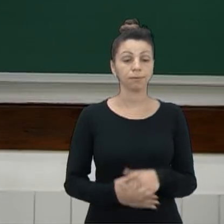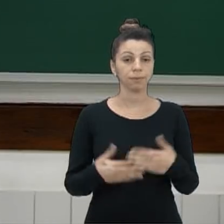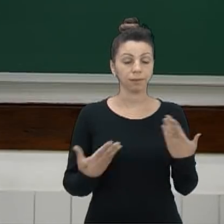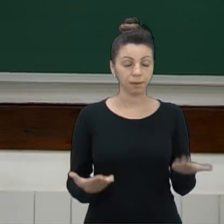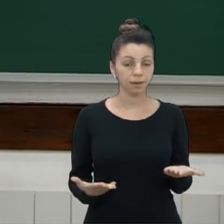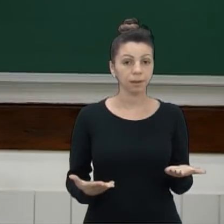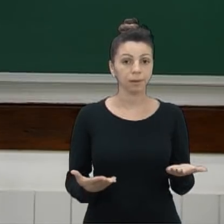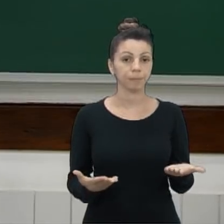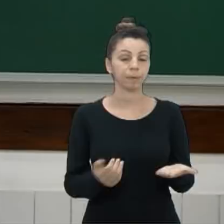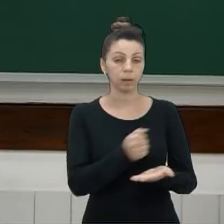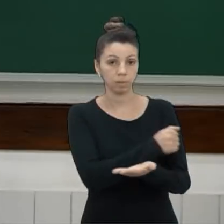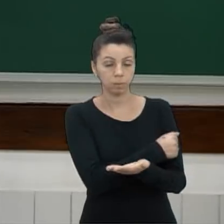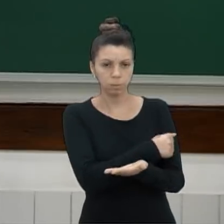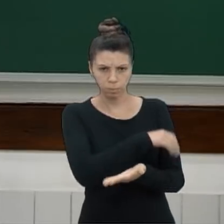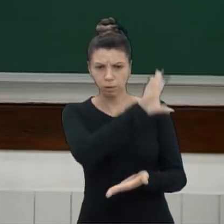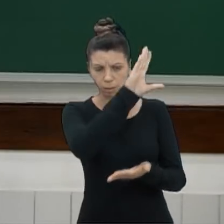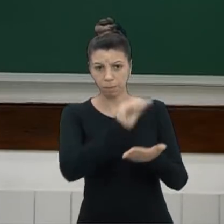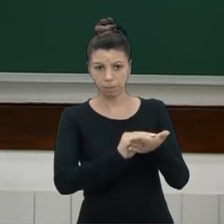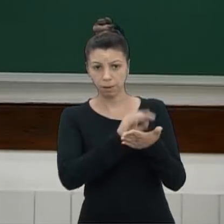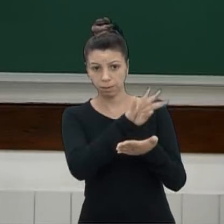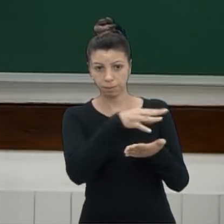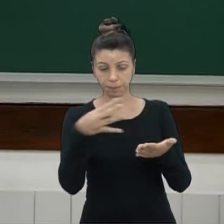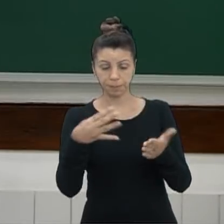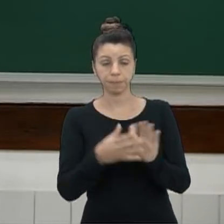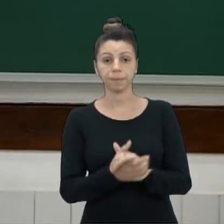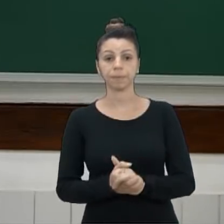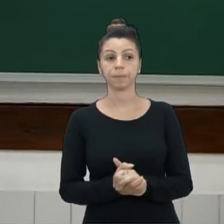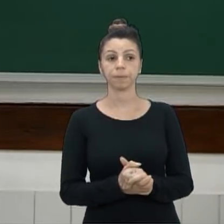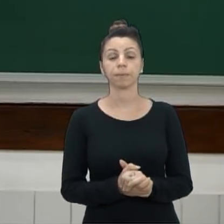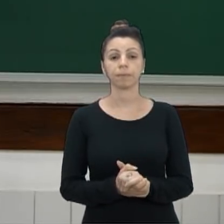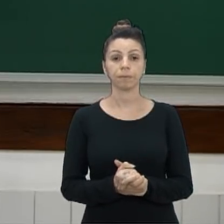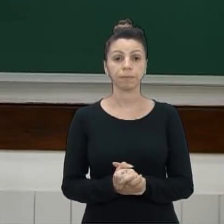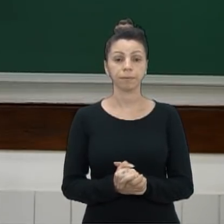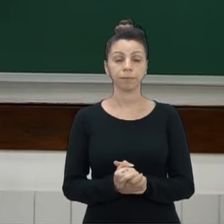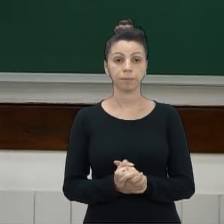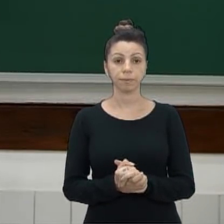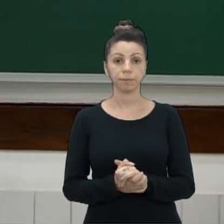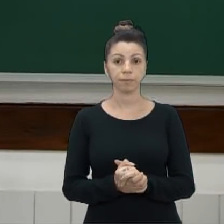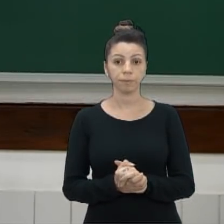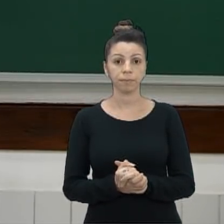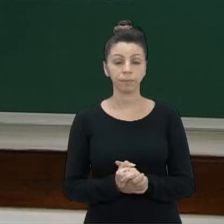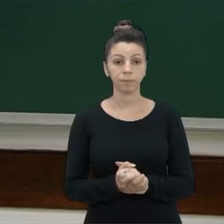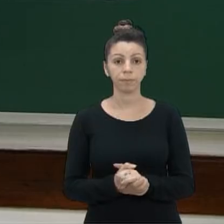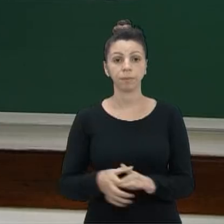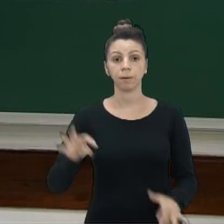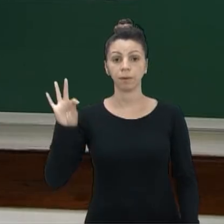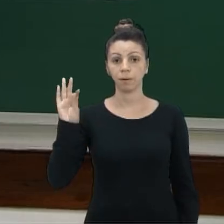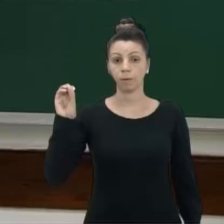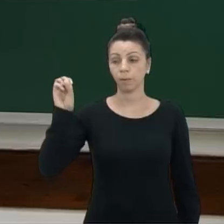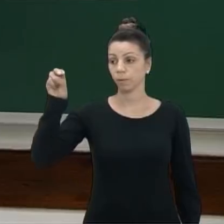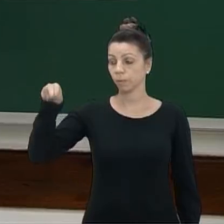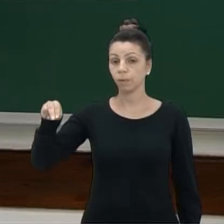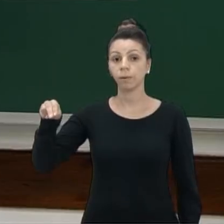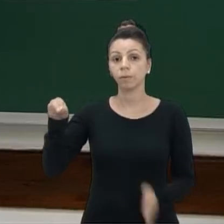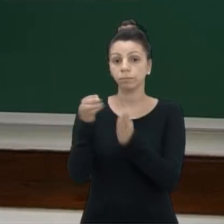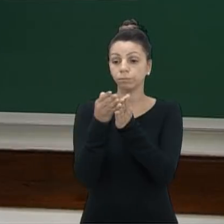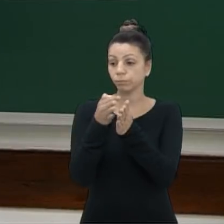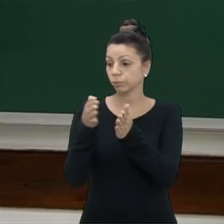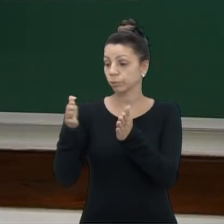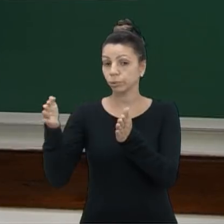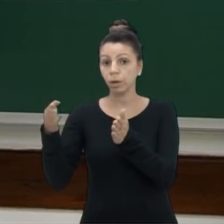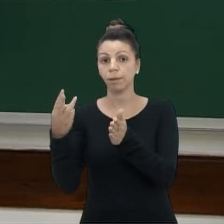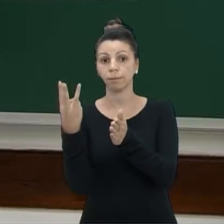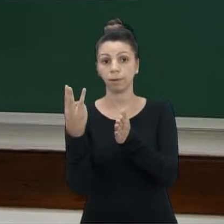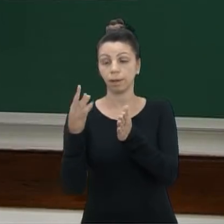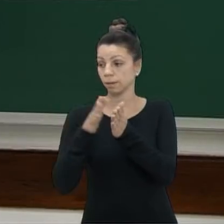Então, senhores, copiaram a tabela? Reparem, então, que essa tonelada está 3 unidades na esquerda da quilograma,